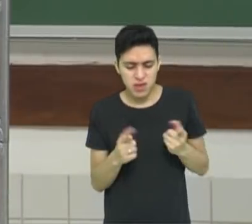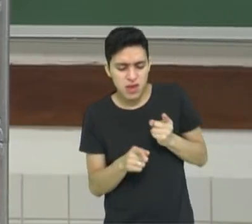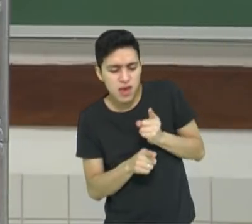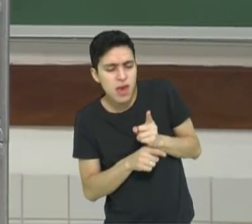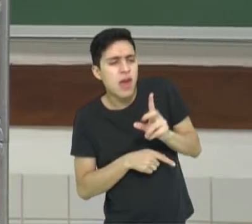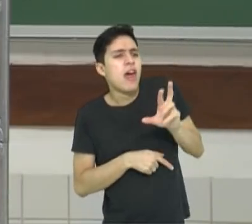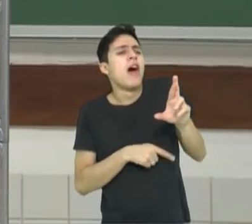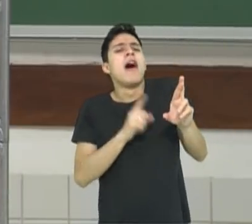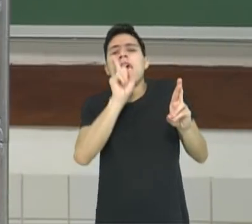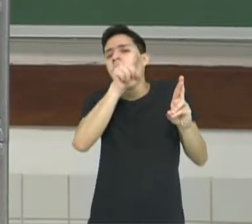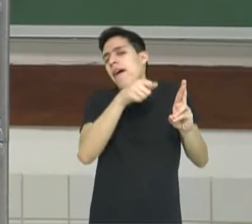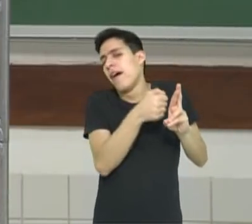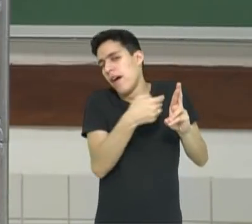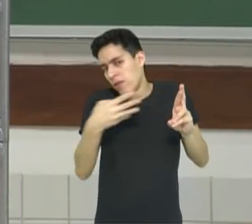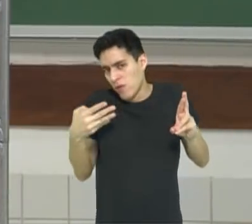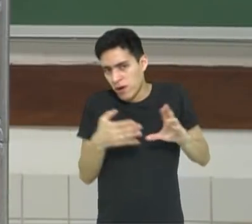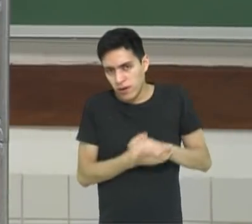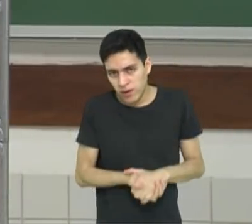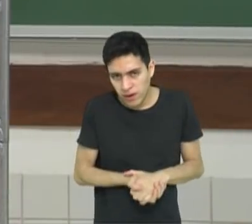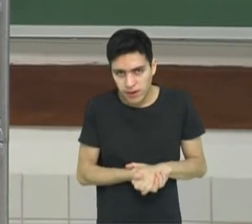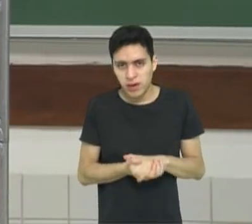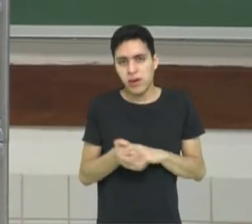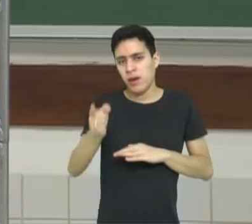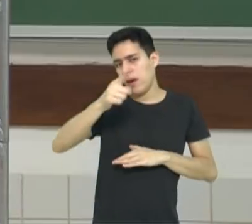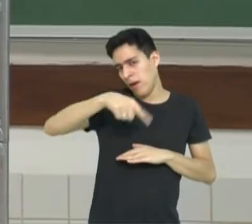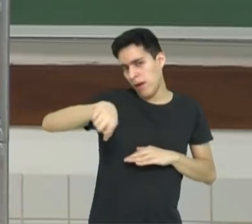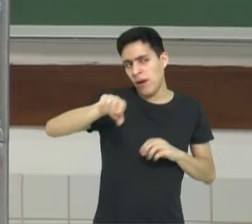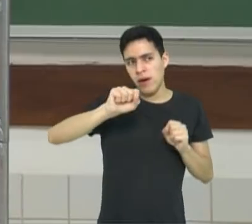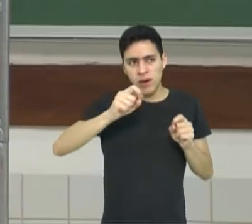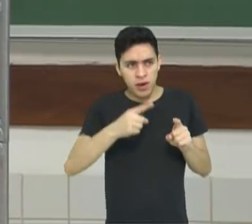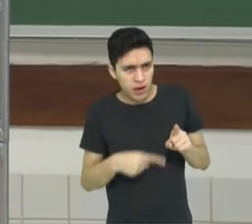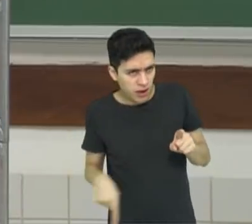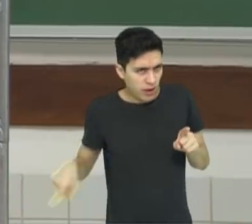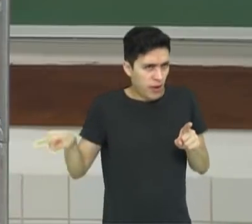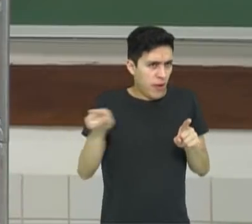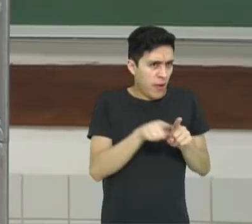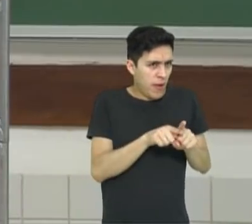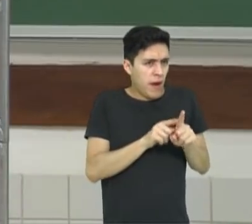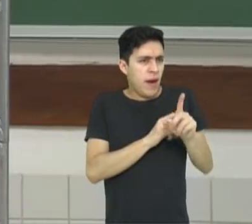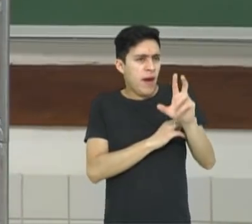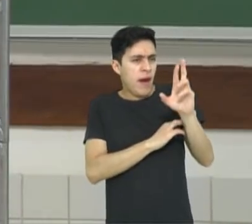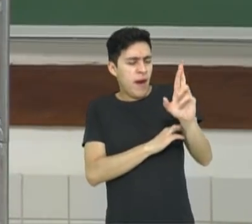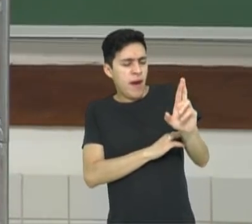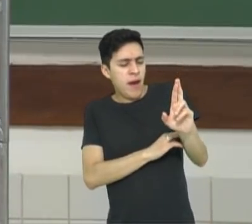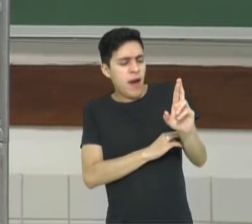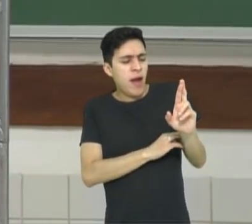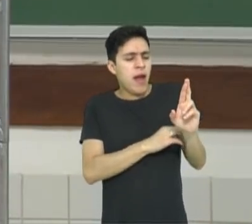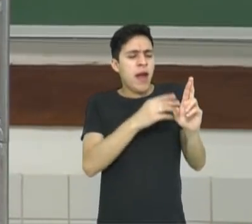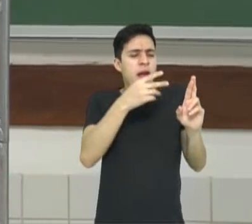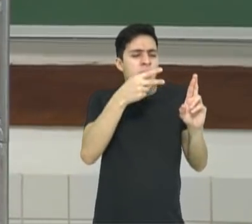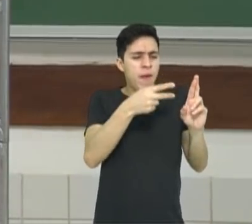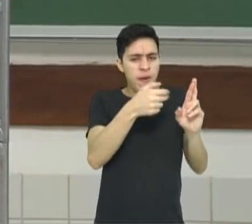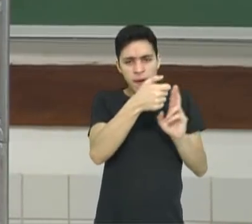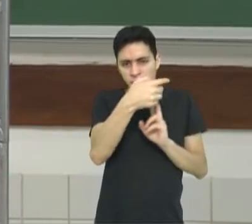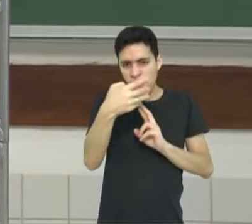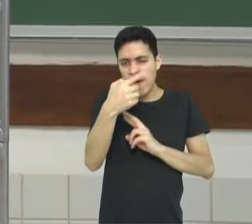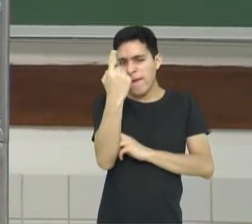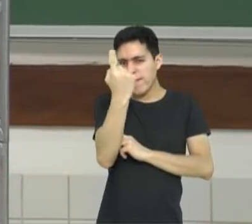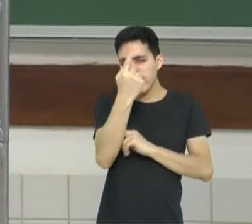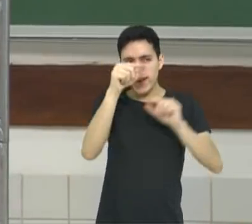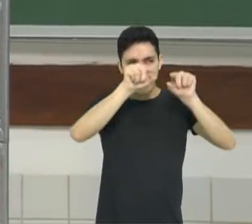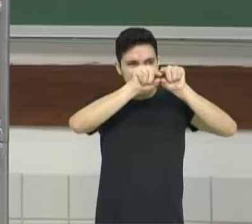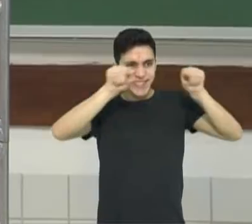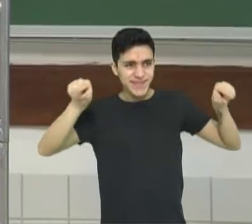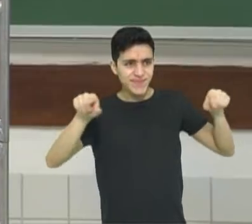o R é 14. Então, você pode voltar e substituir o R igual a 14 na equação 1, ou